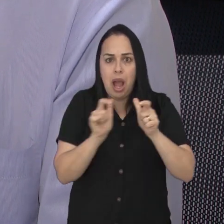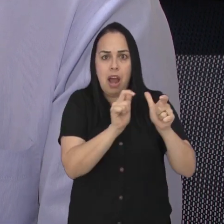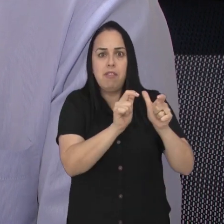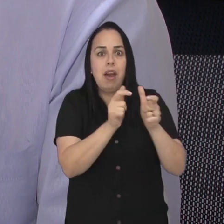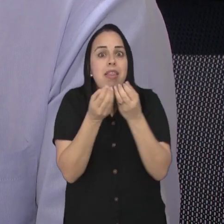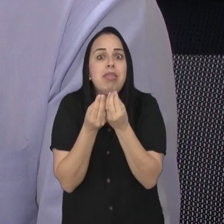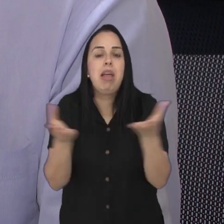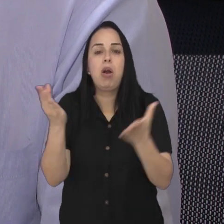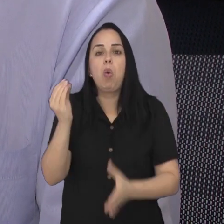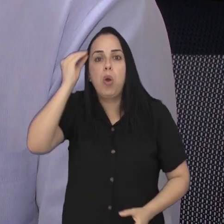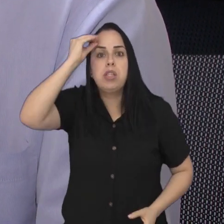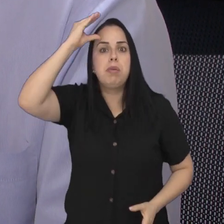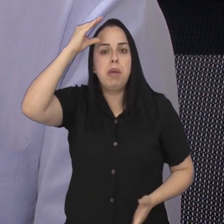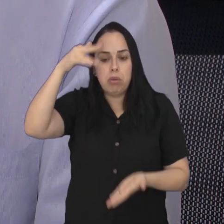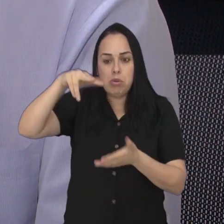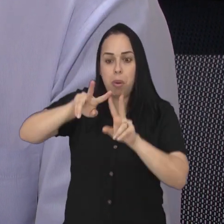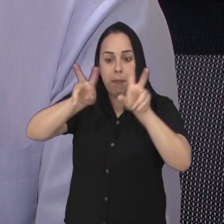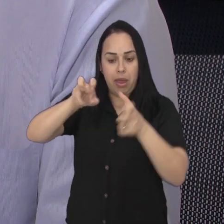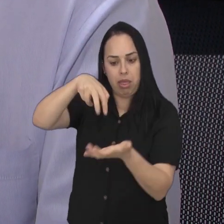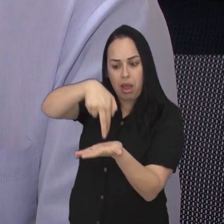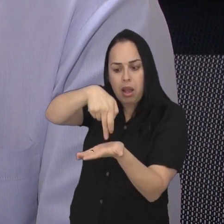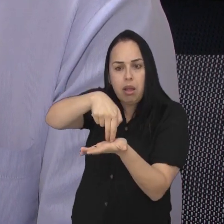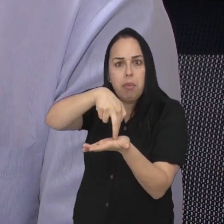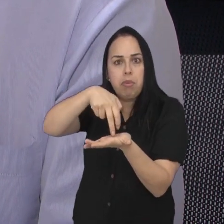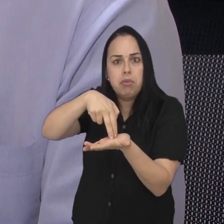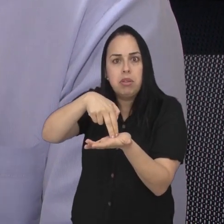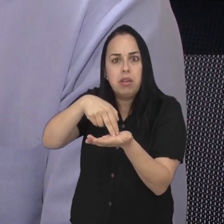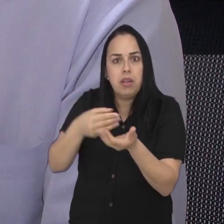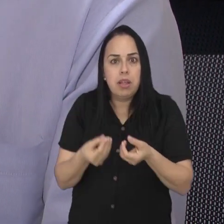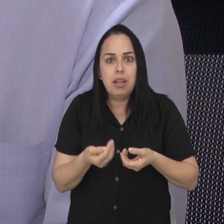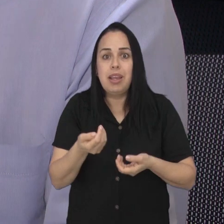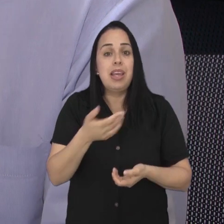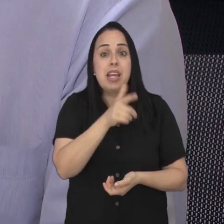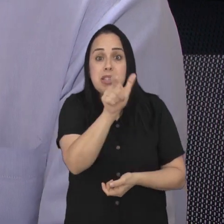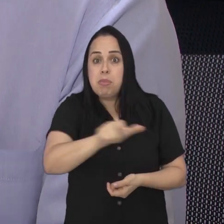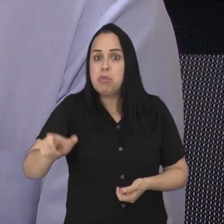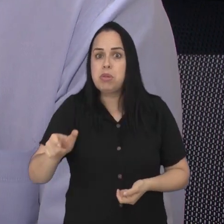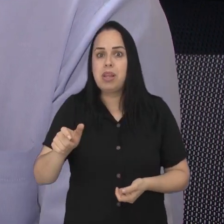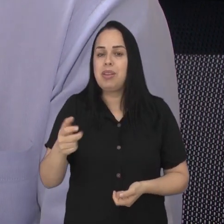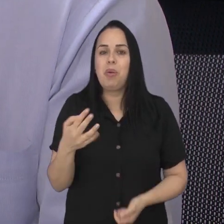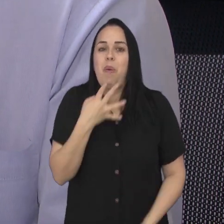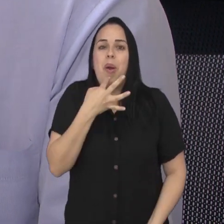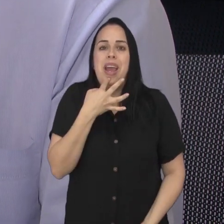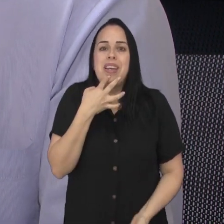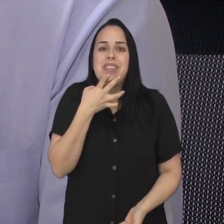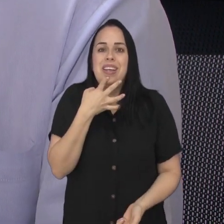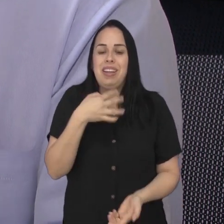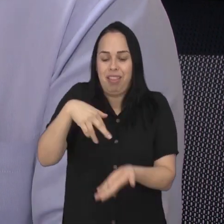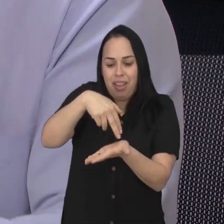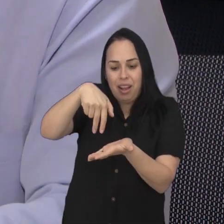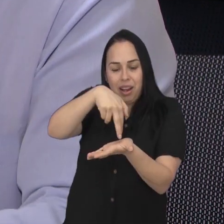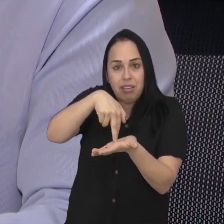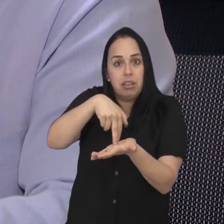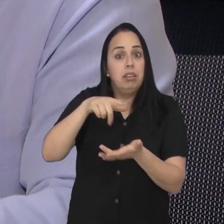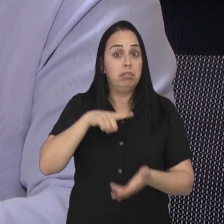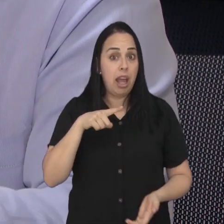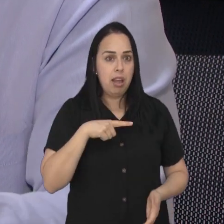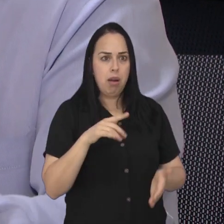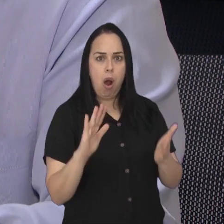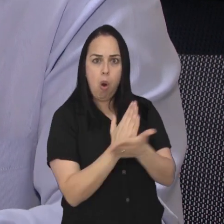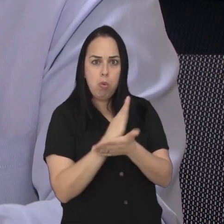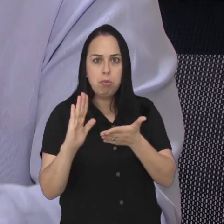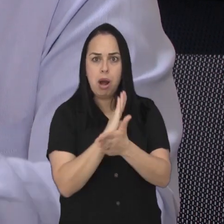ele vai trazer muito mais conhecimento e muito mais, vai beneficiar as pessoas que não têm acesso à dança. Nós temos